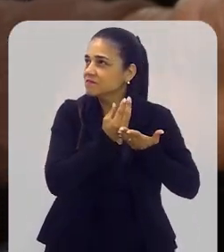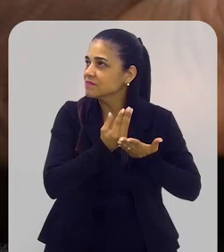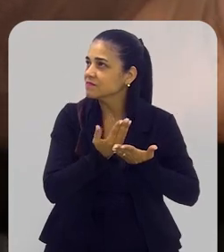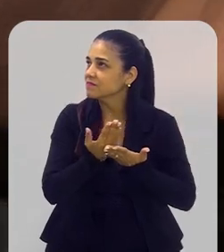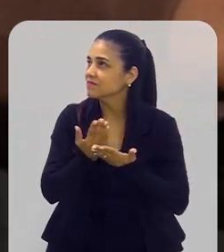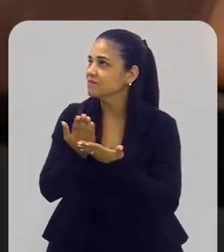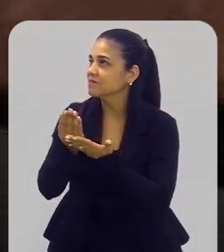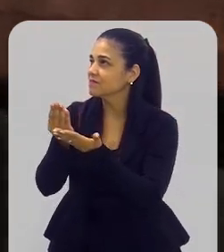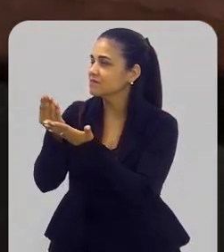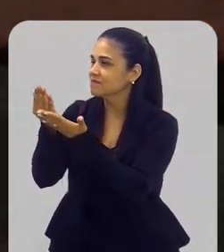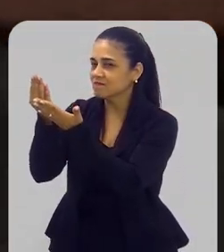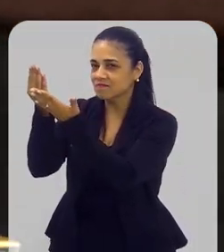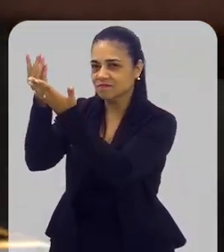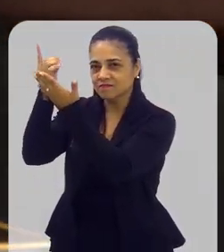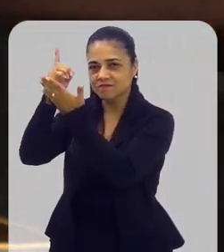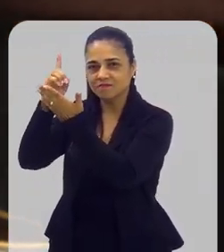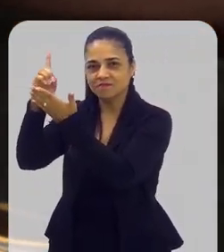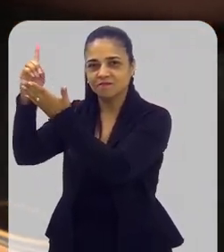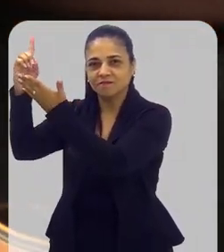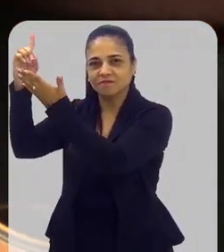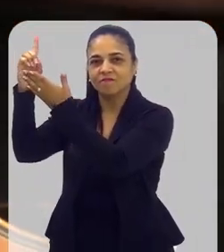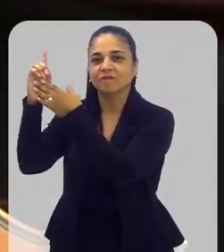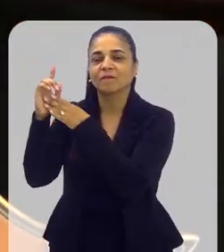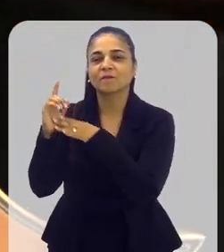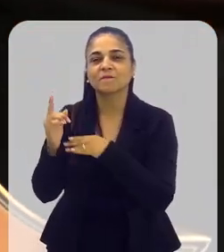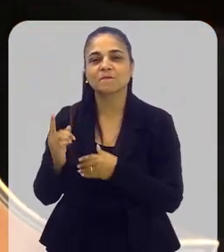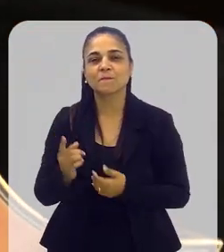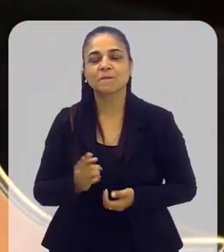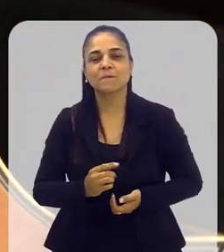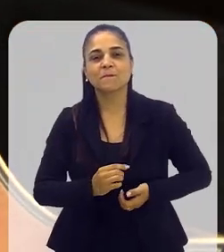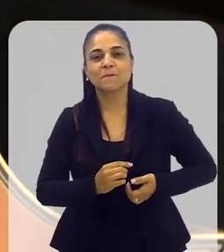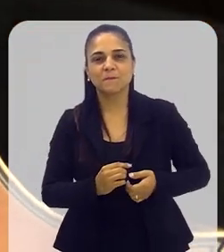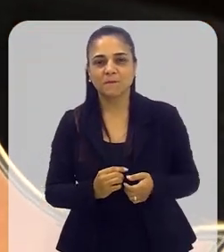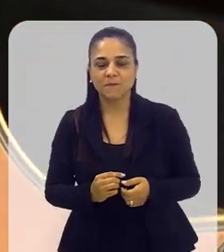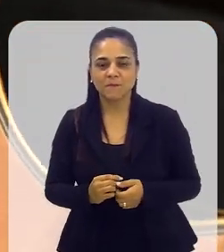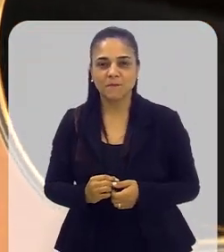presença de Deus